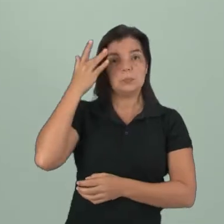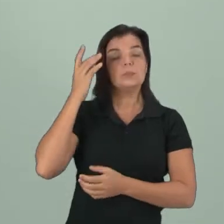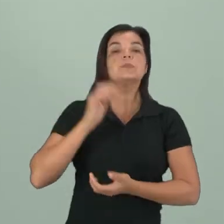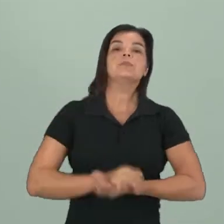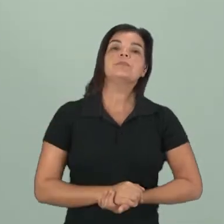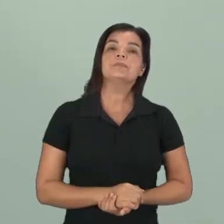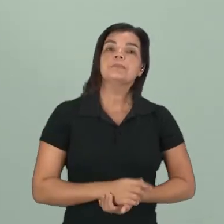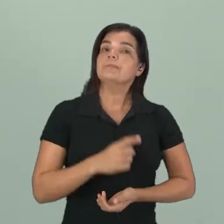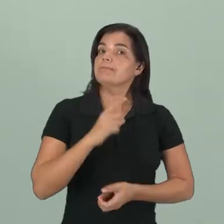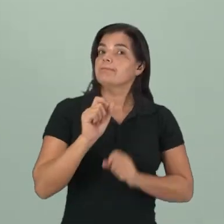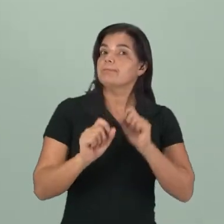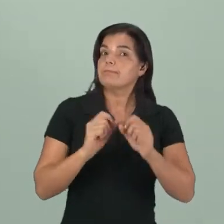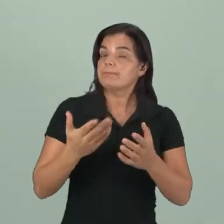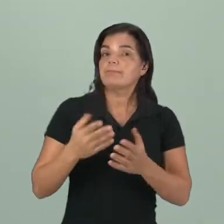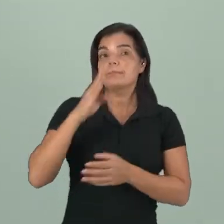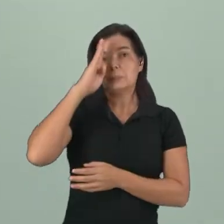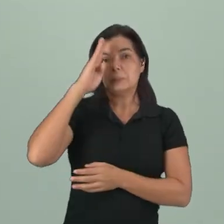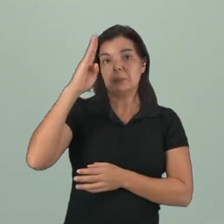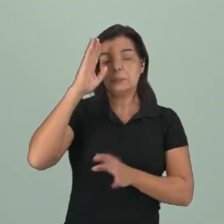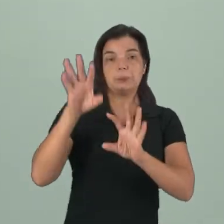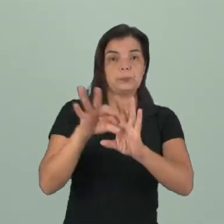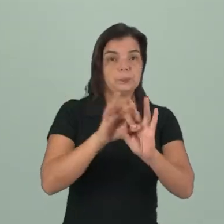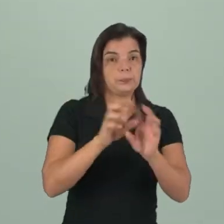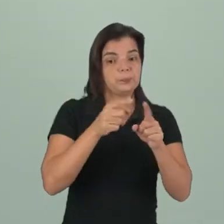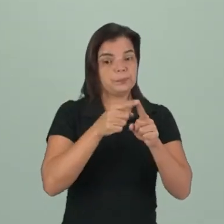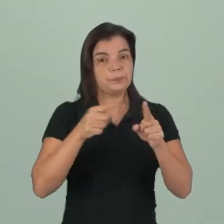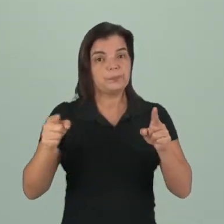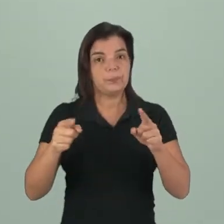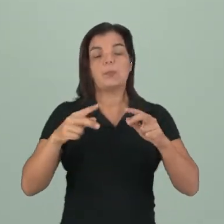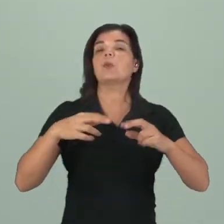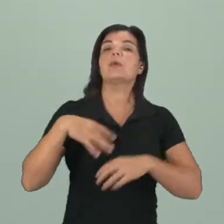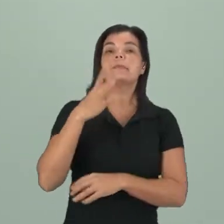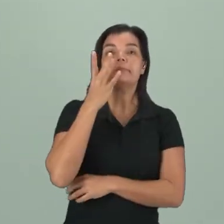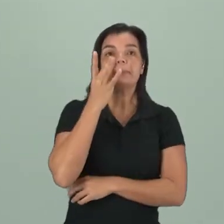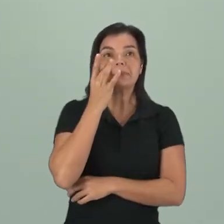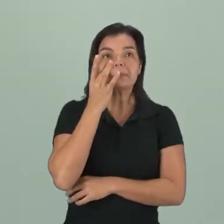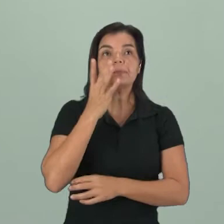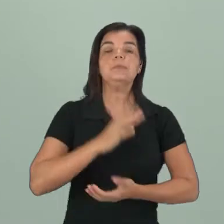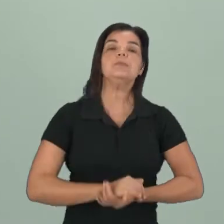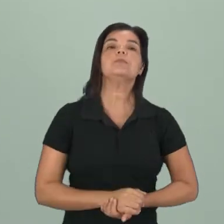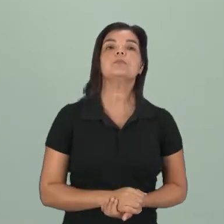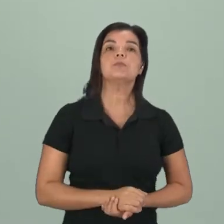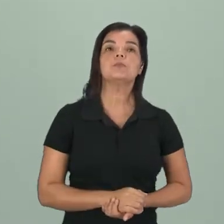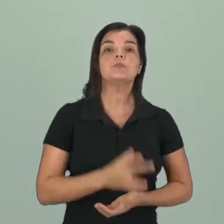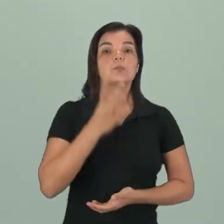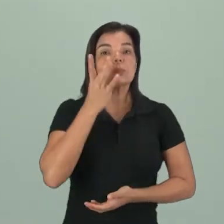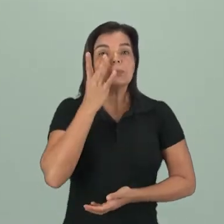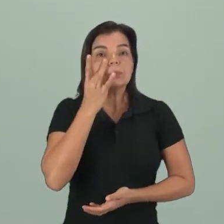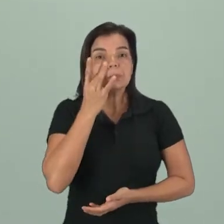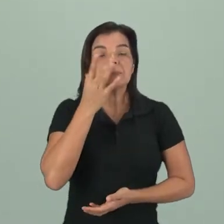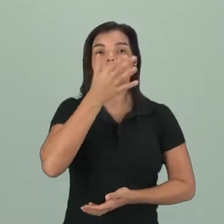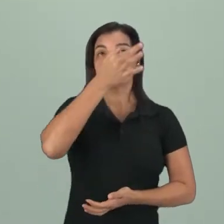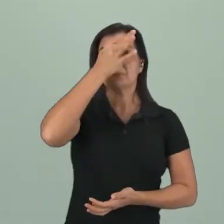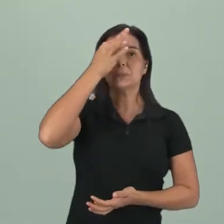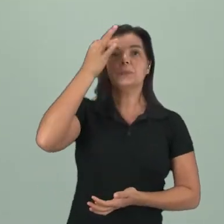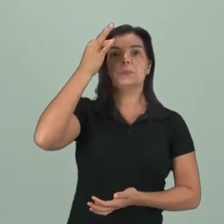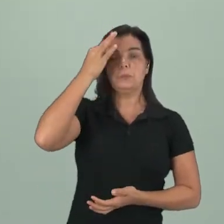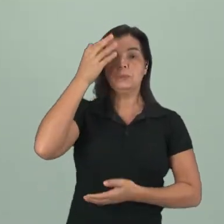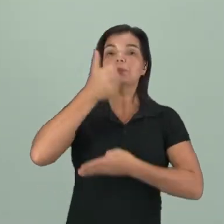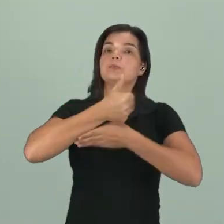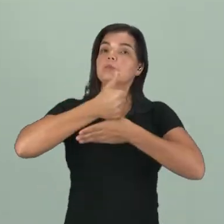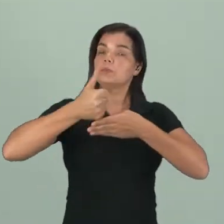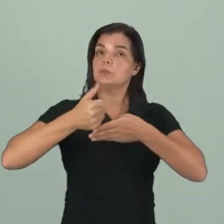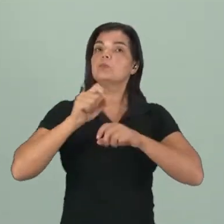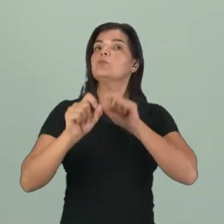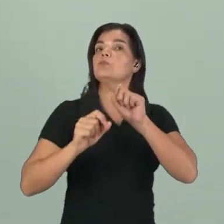aí é onde vem a principal corrente desse período, que é o humanismo. Observem aí. O humanismo é a filosofia moral